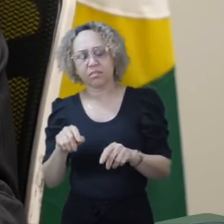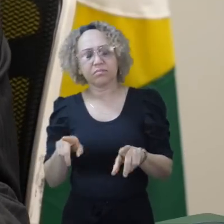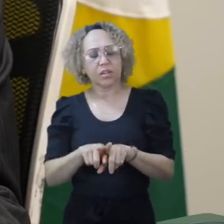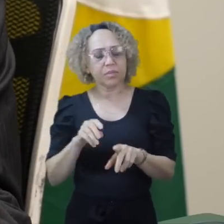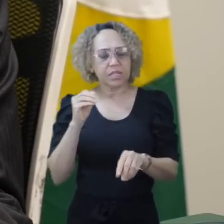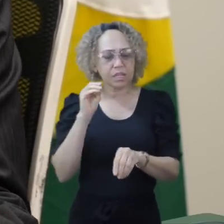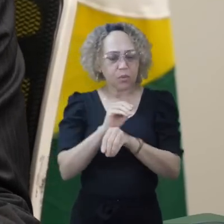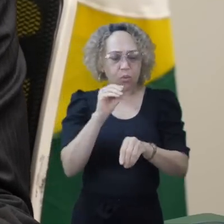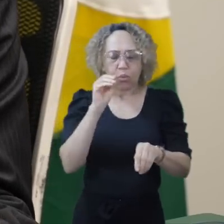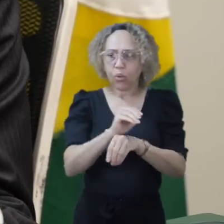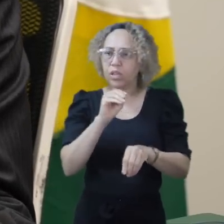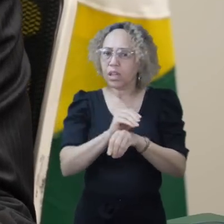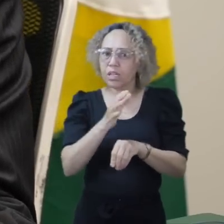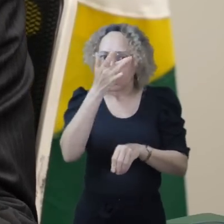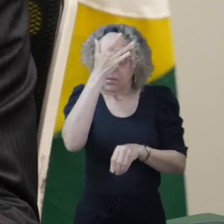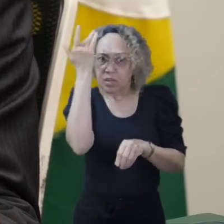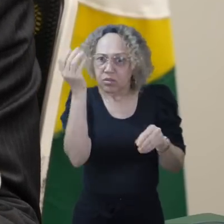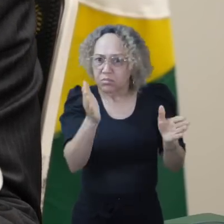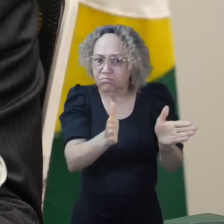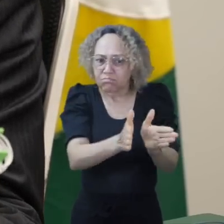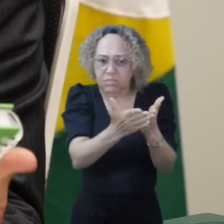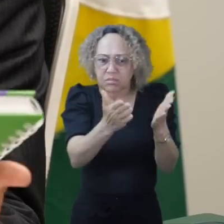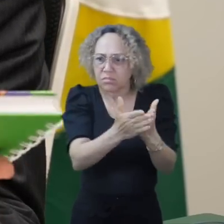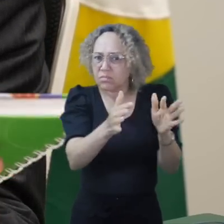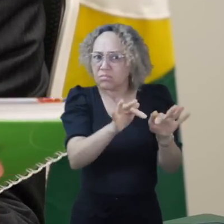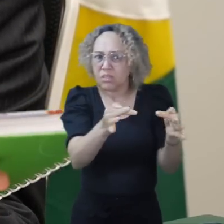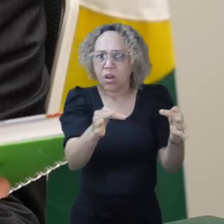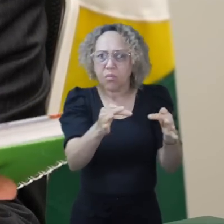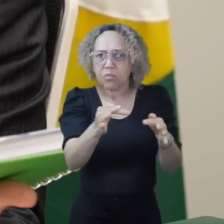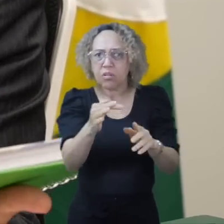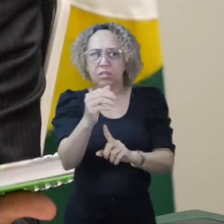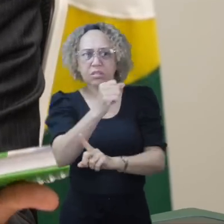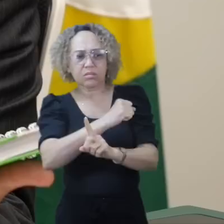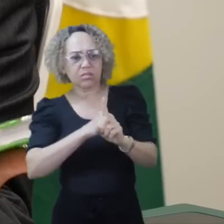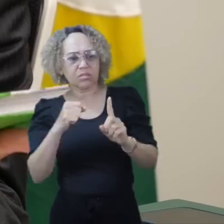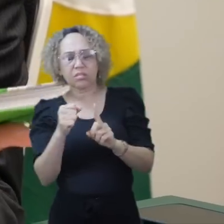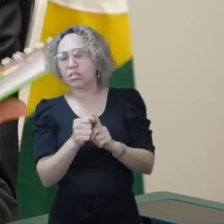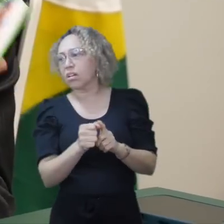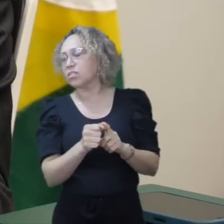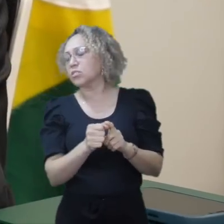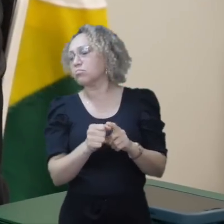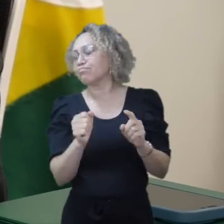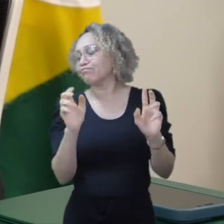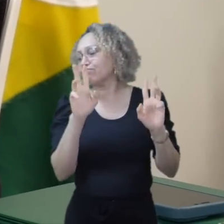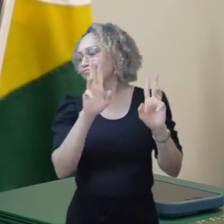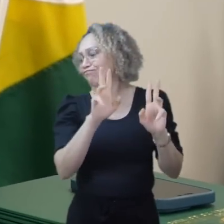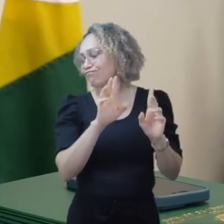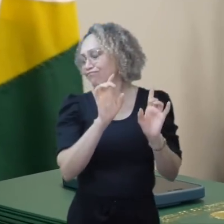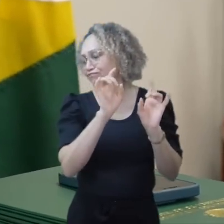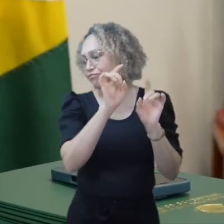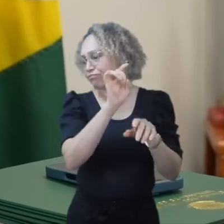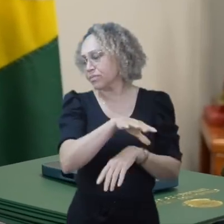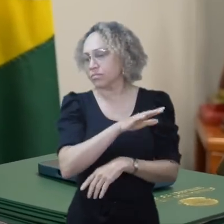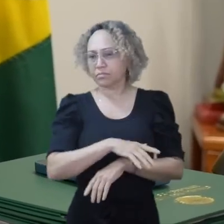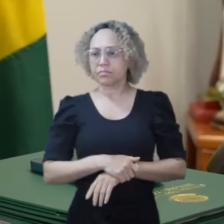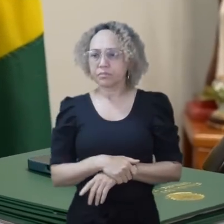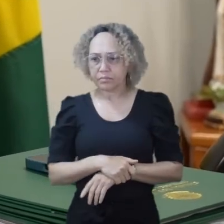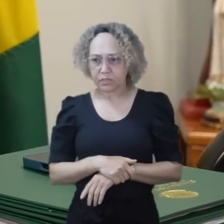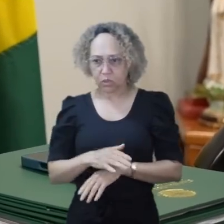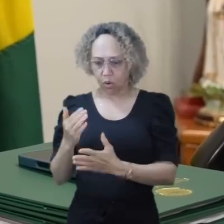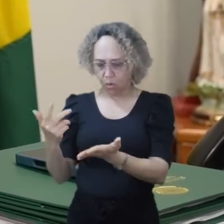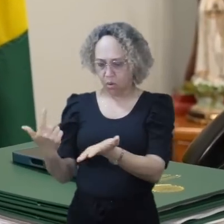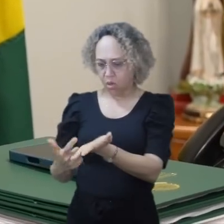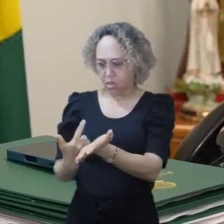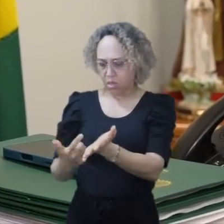se você analisar aqui, eu estava vendo aqui, um balanço das ações, o Brasil dando a volta por cima. Esse livro aqui,